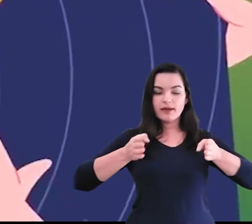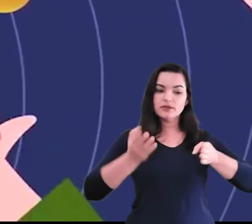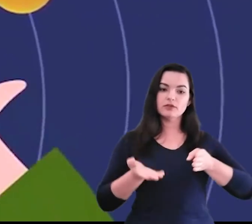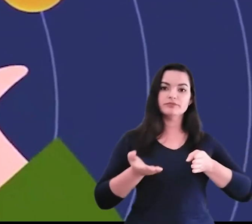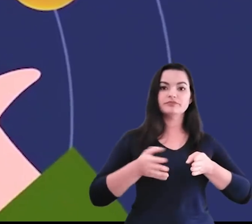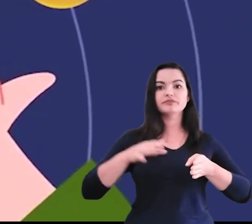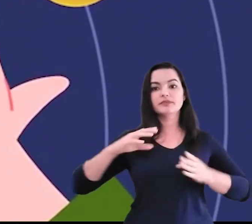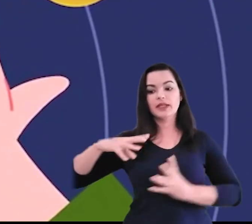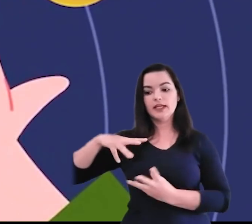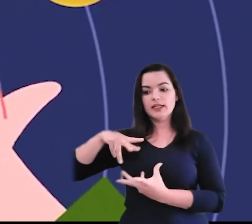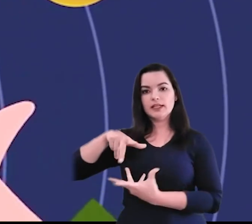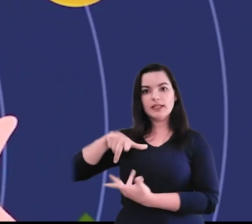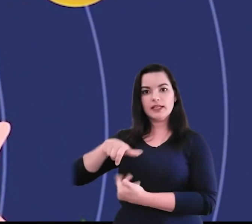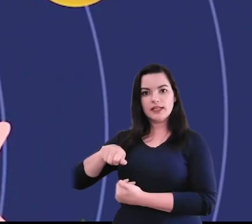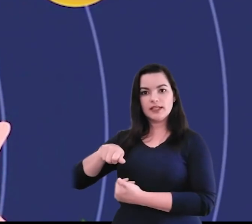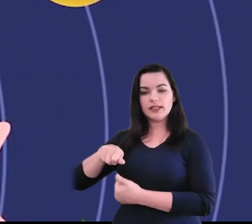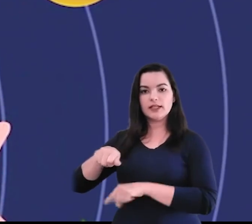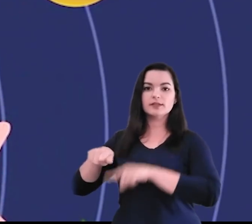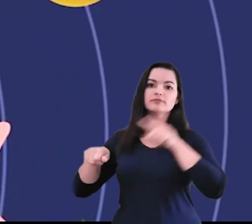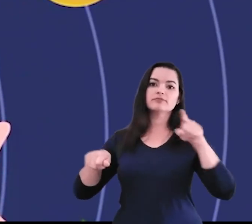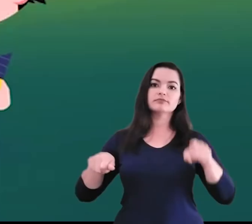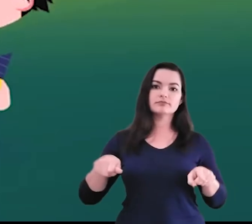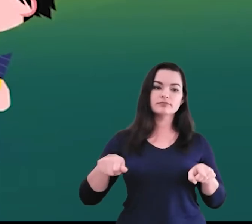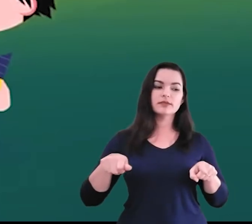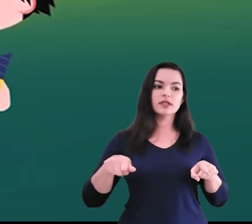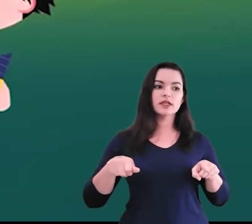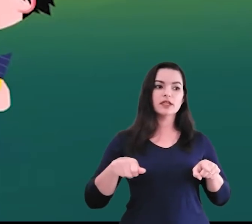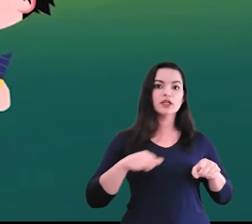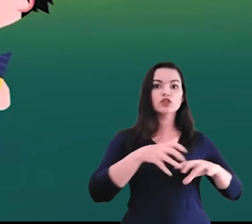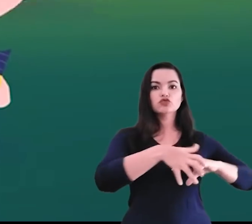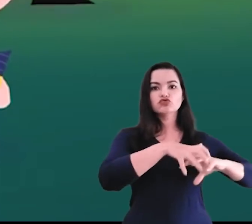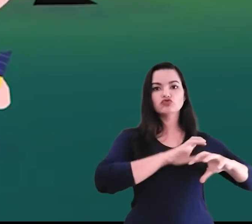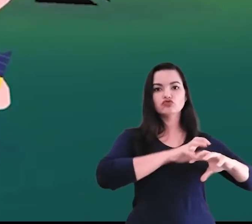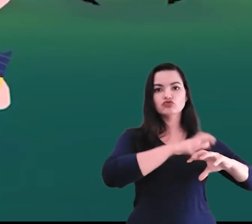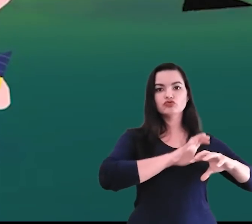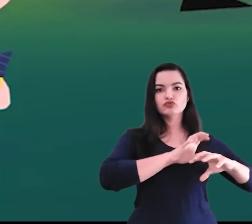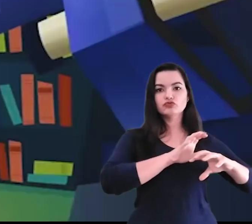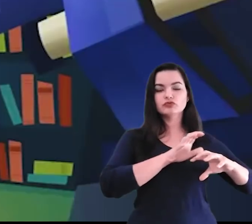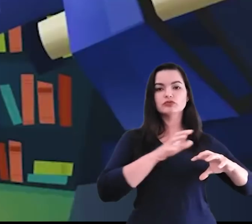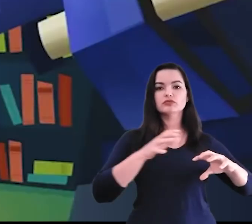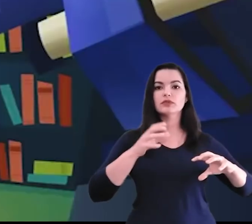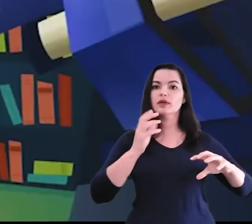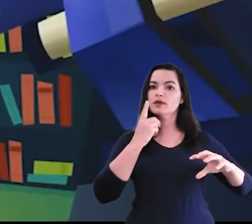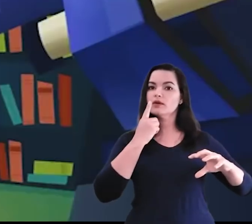Legal! É perto da Terra, mas longe do Sol.